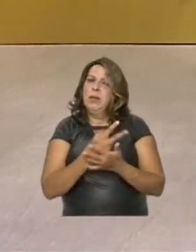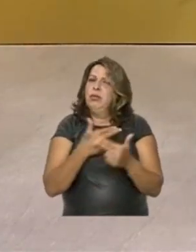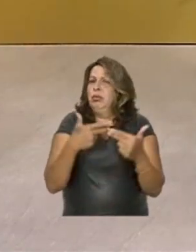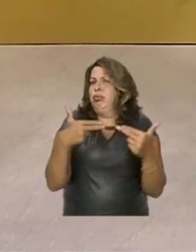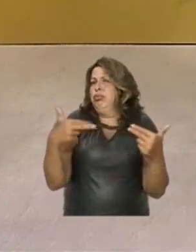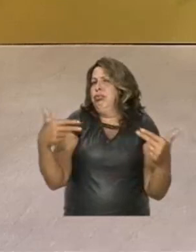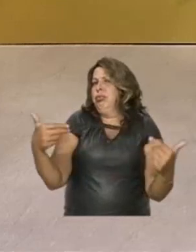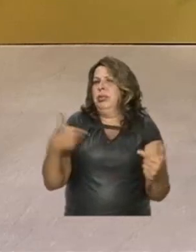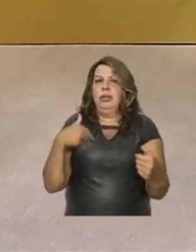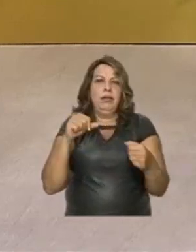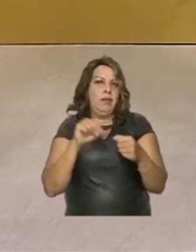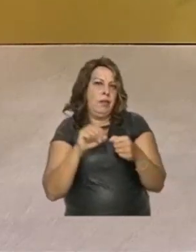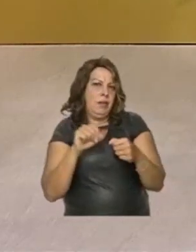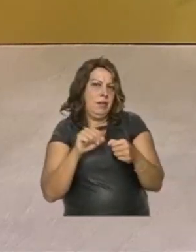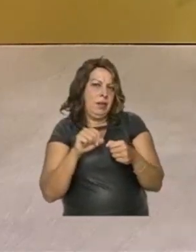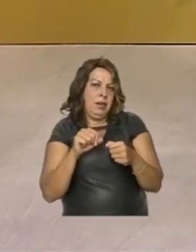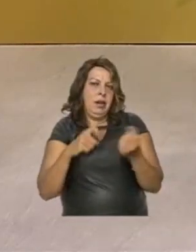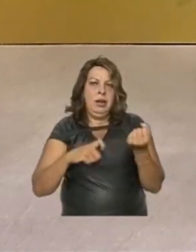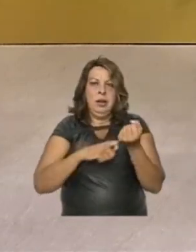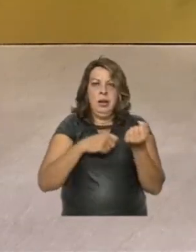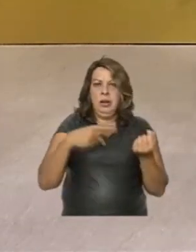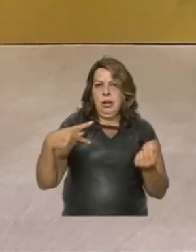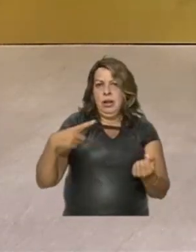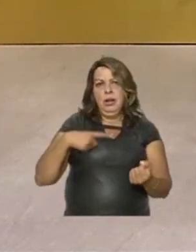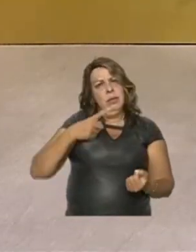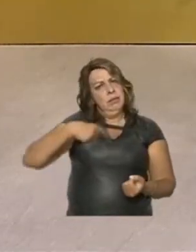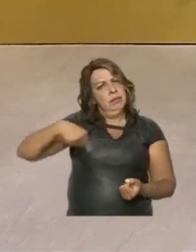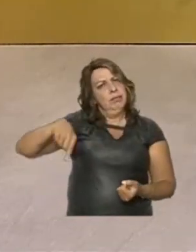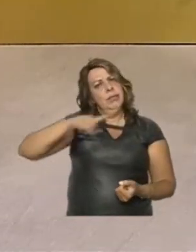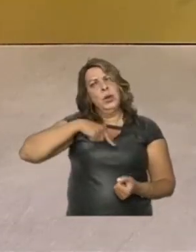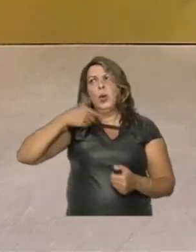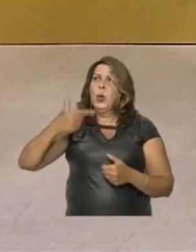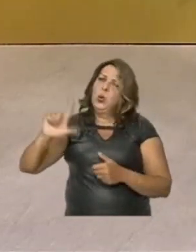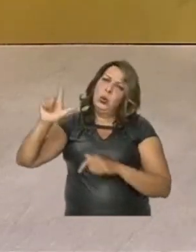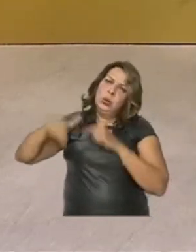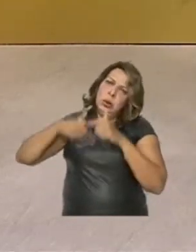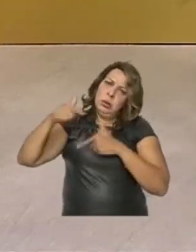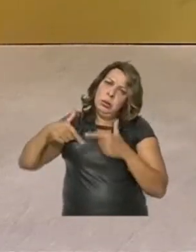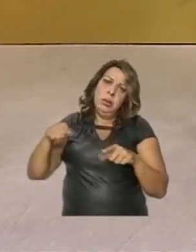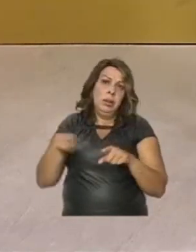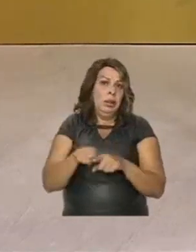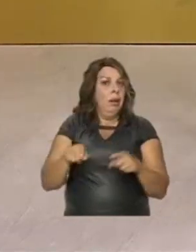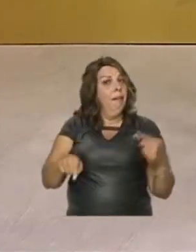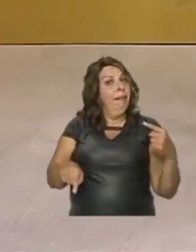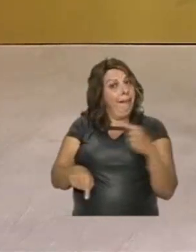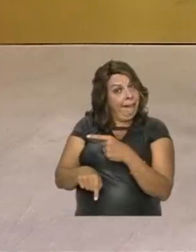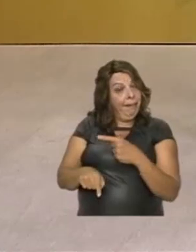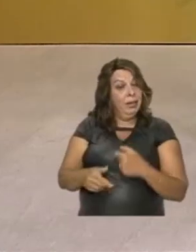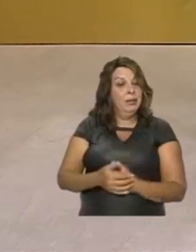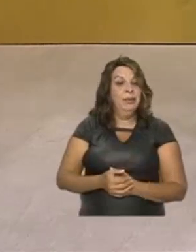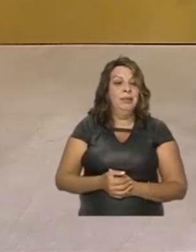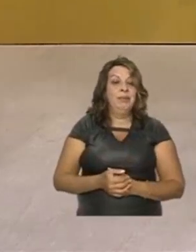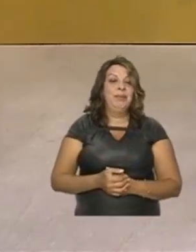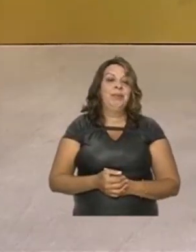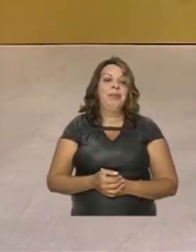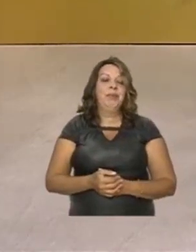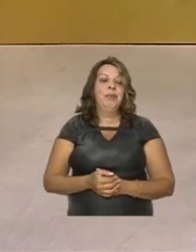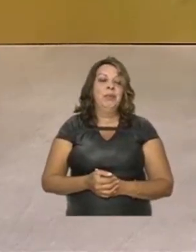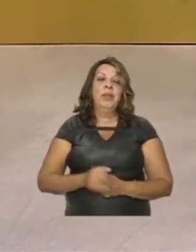novidades, coisas que eu tô fazendo, não só do Caju Cap, mas das nossas outras atividades, como ela também faz. É isso mesmo, gente.